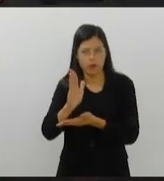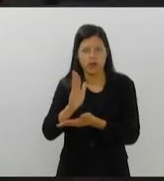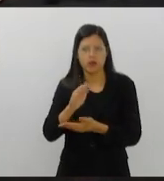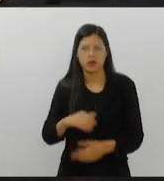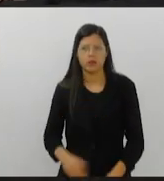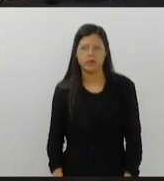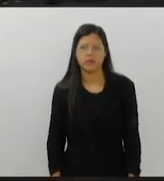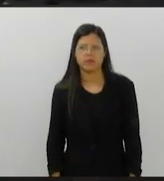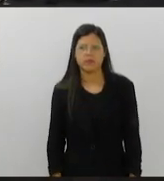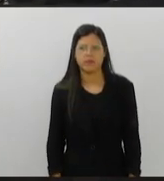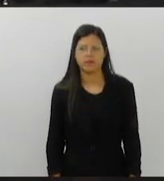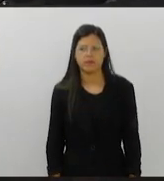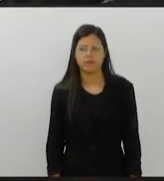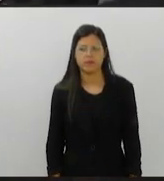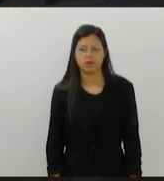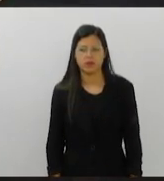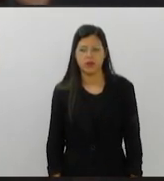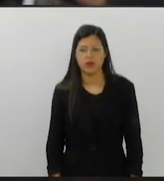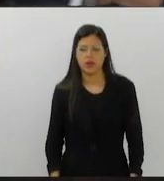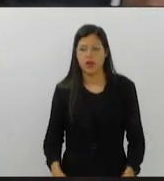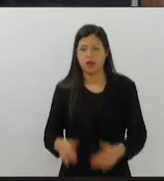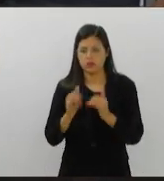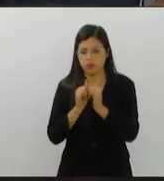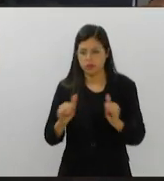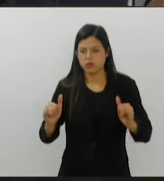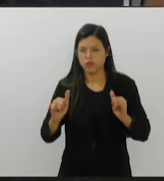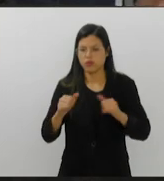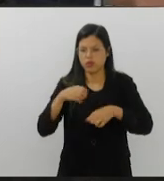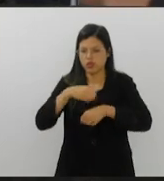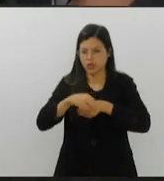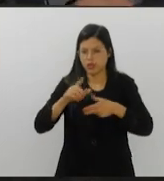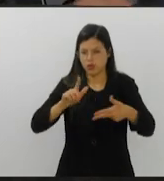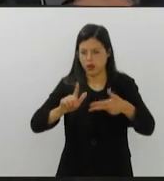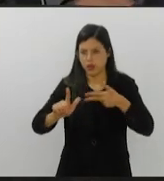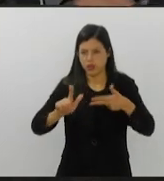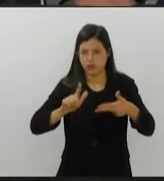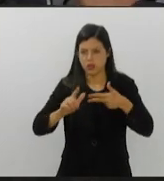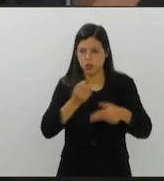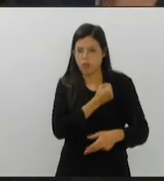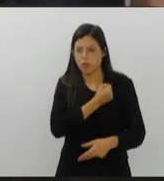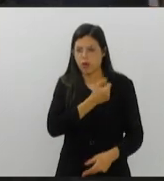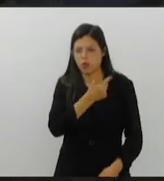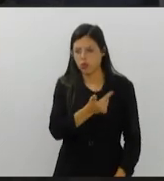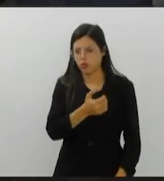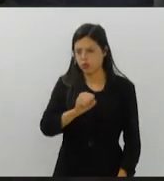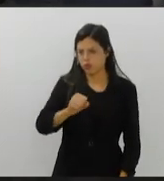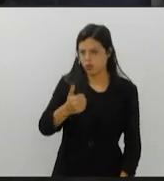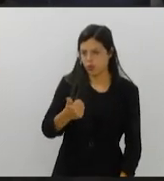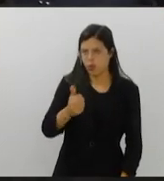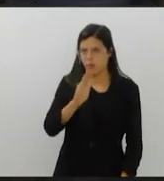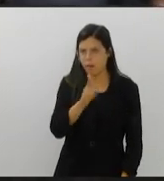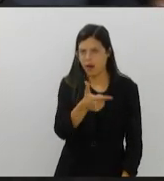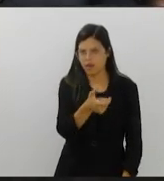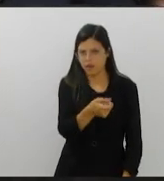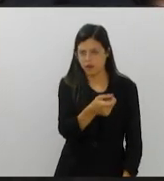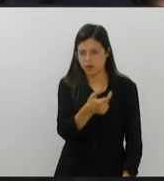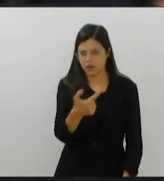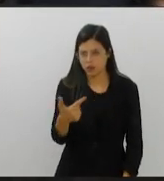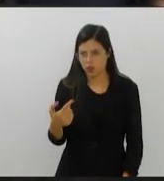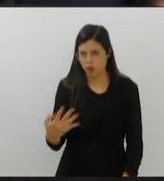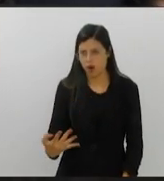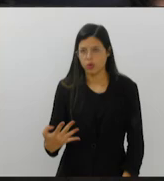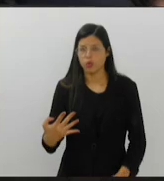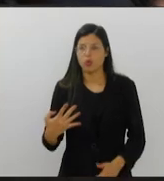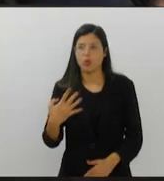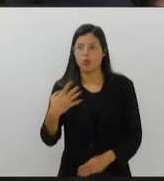publicação. Anuncio. Indicação legislativa número 281 de 2024, de autoria